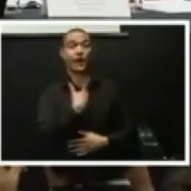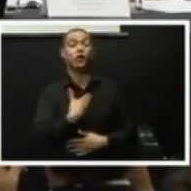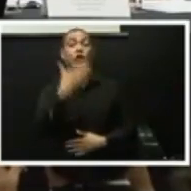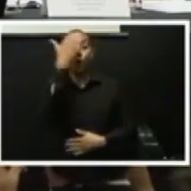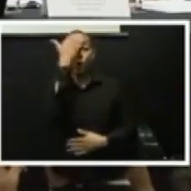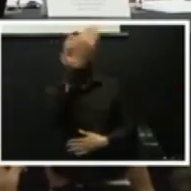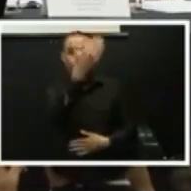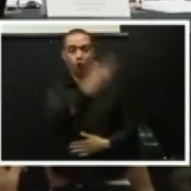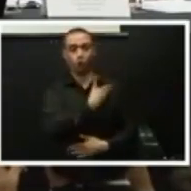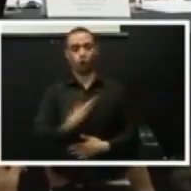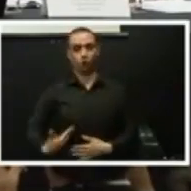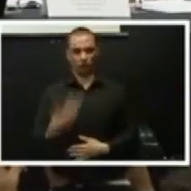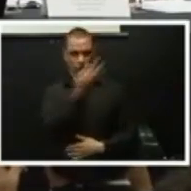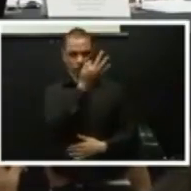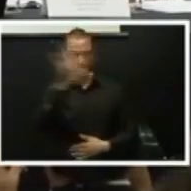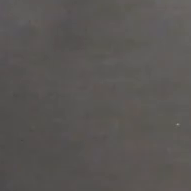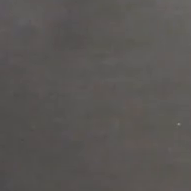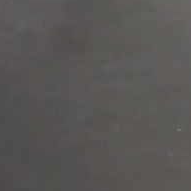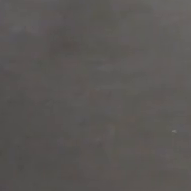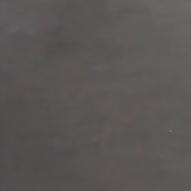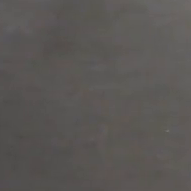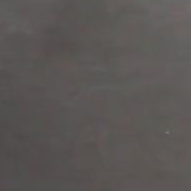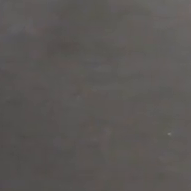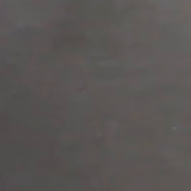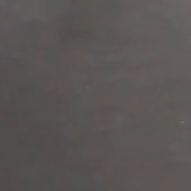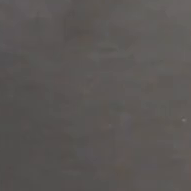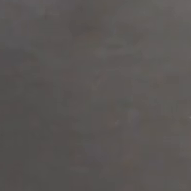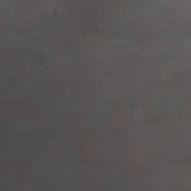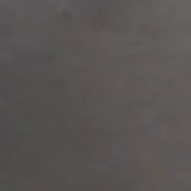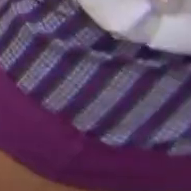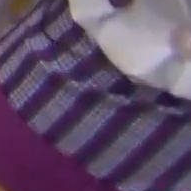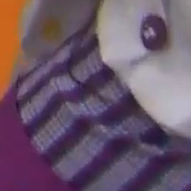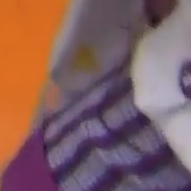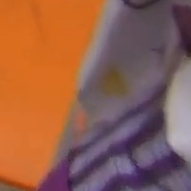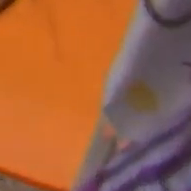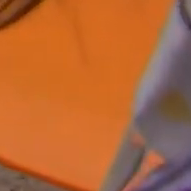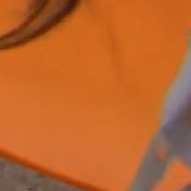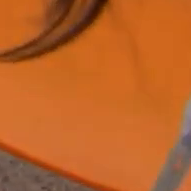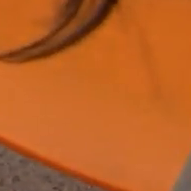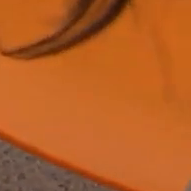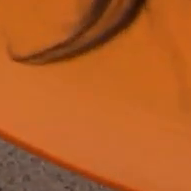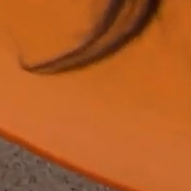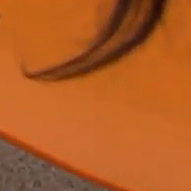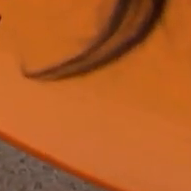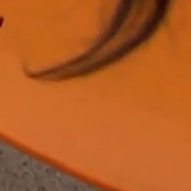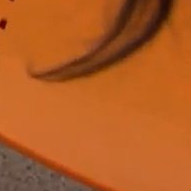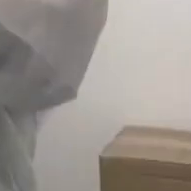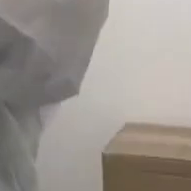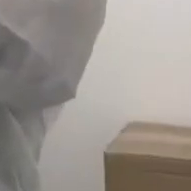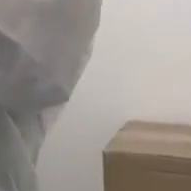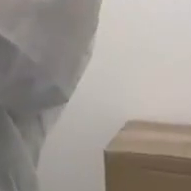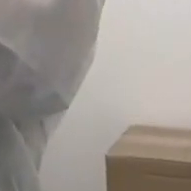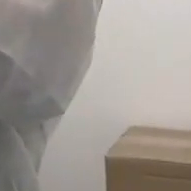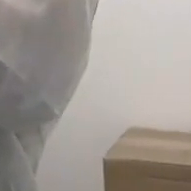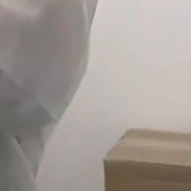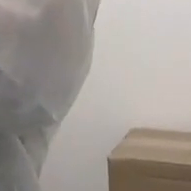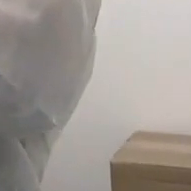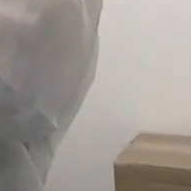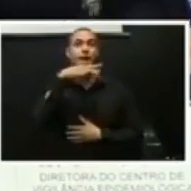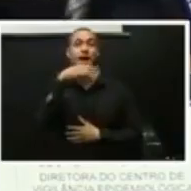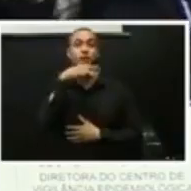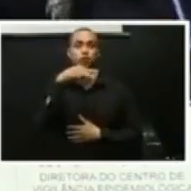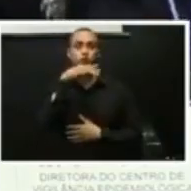dos bandeirantes as doses contra o vírus da gripe comum prevista para abril serão aplicadas a partir do dia